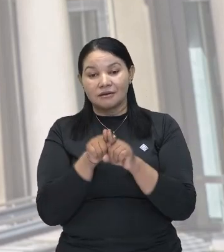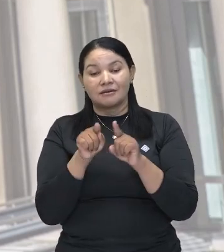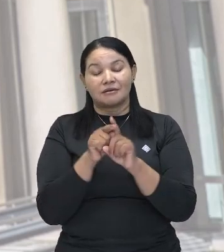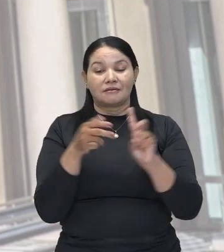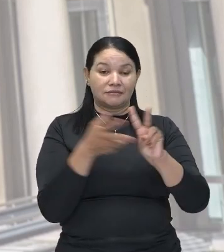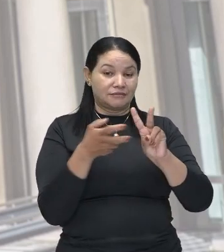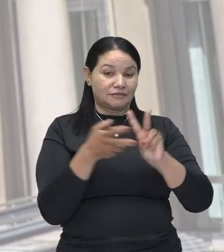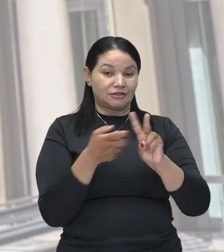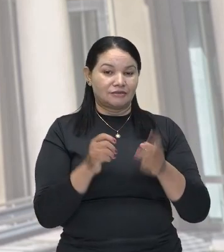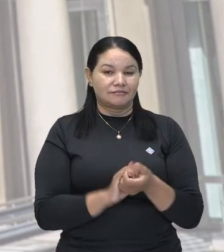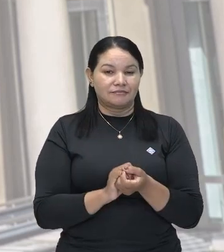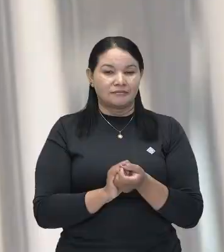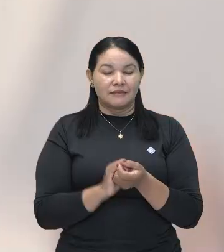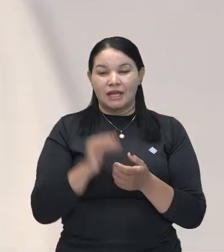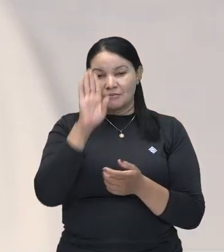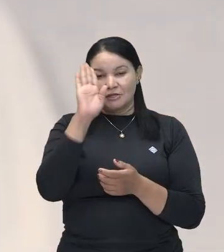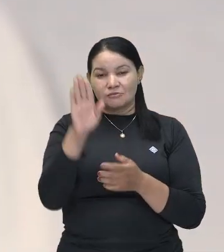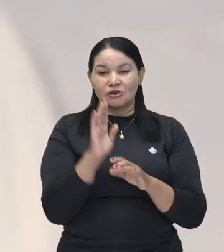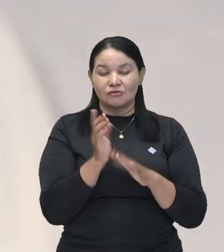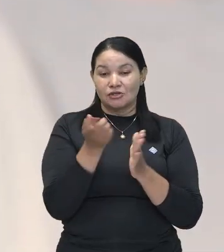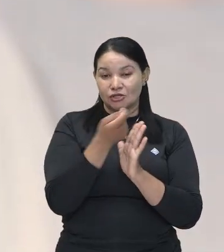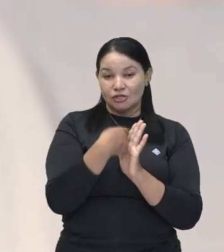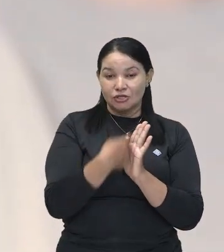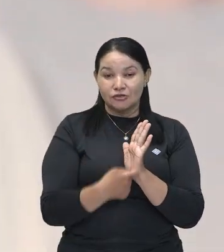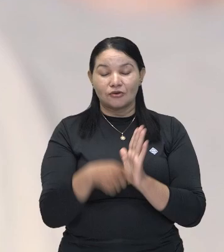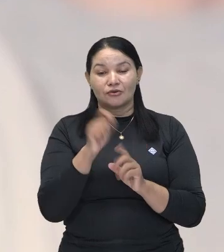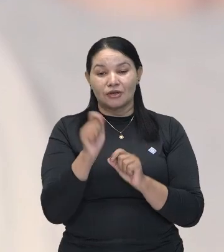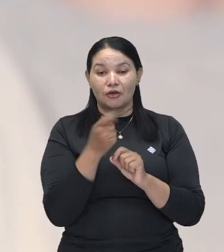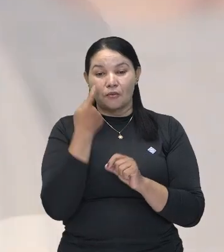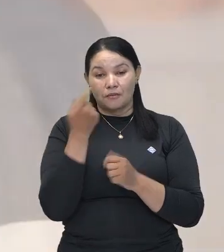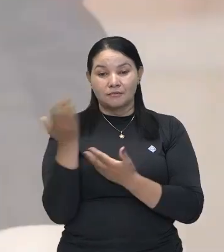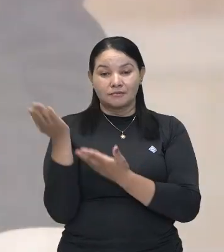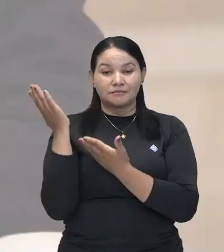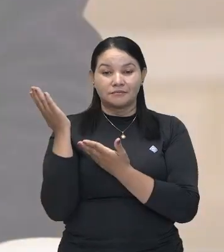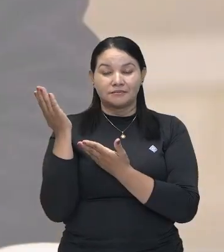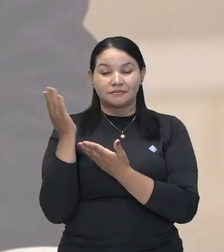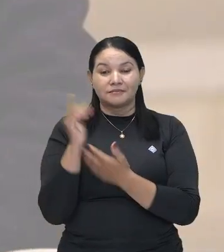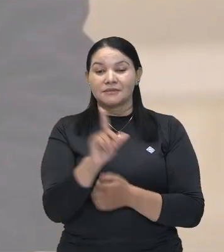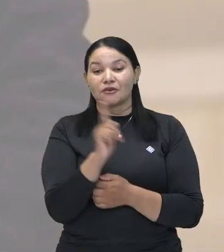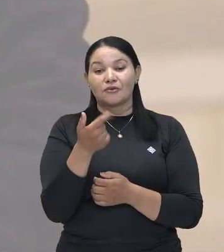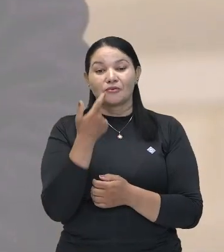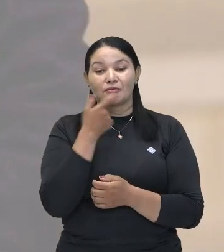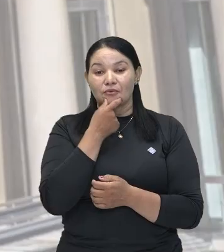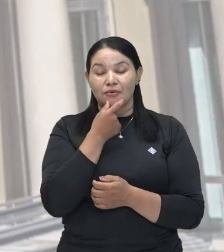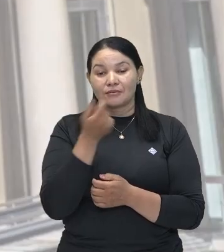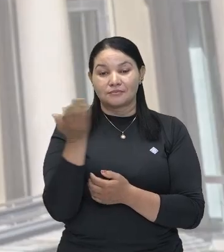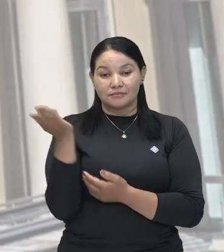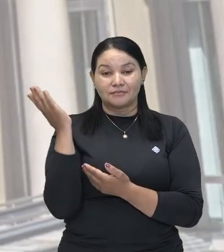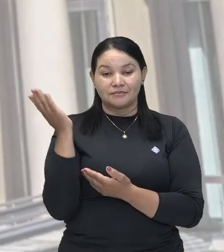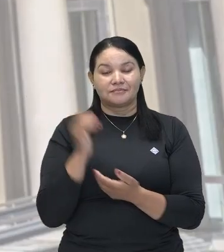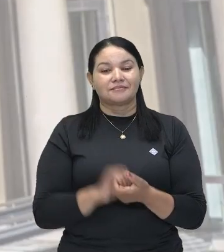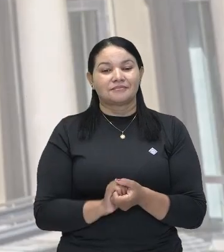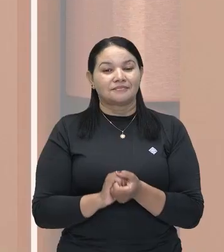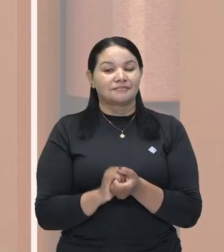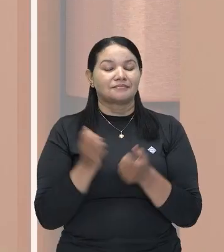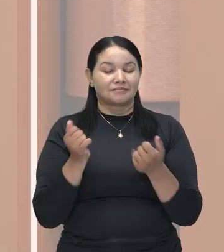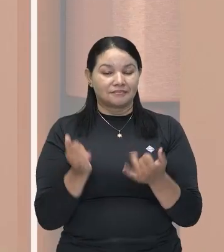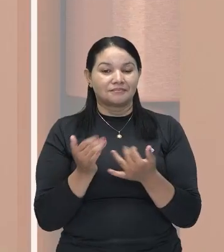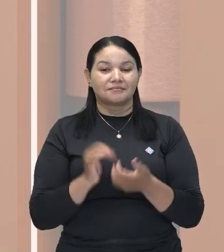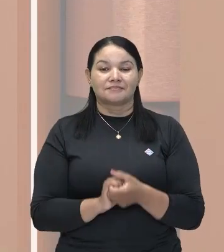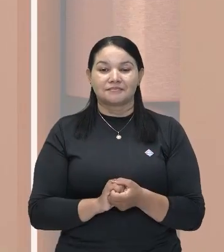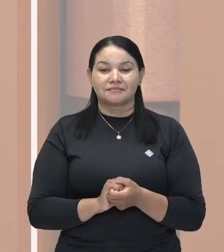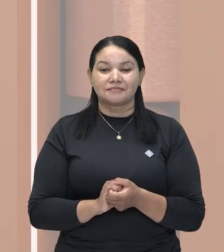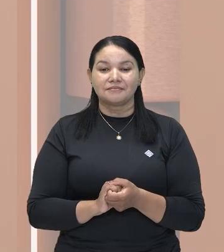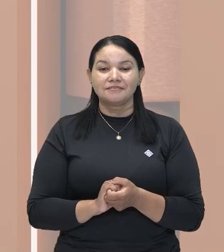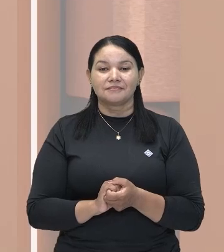aqui dois grandes escritores uruguaios, Mário Benedetti e o tão conhecido Eduardo Galeano. É isso aí.